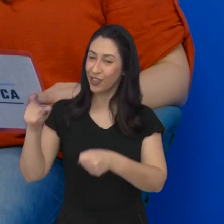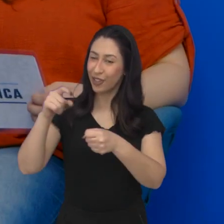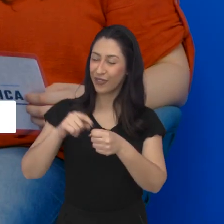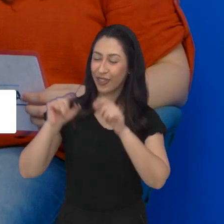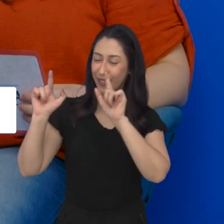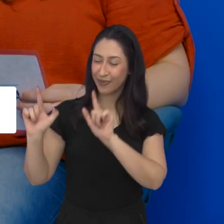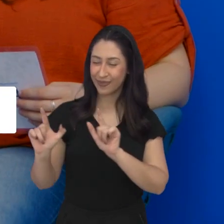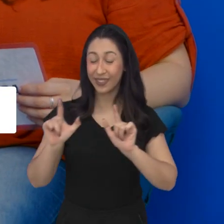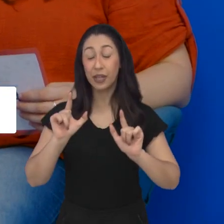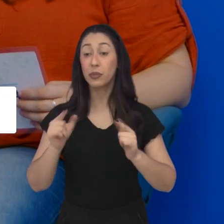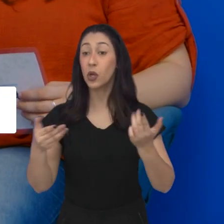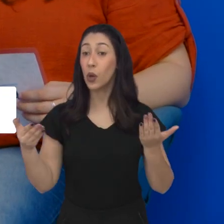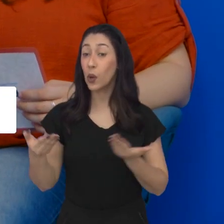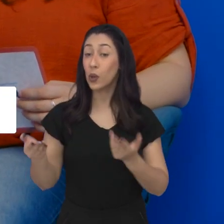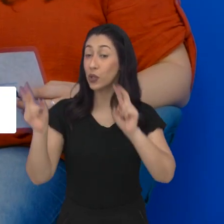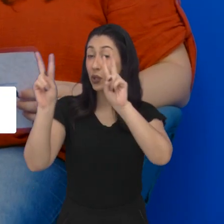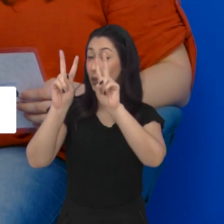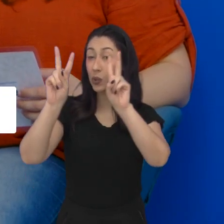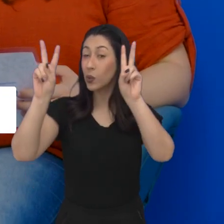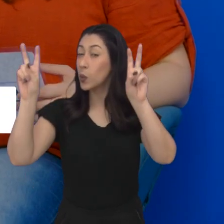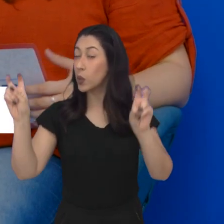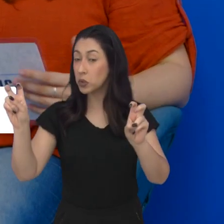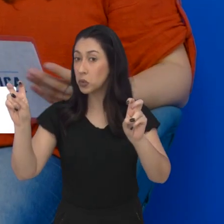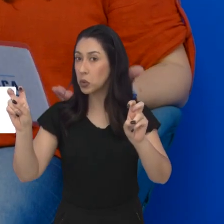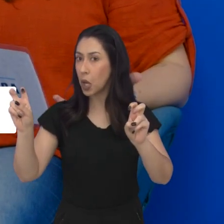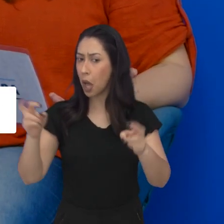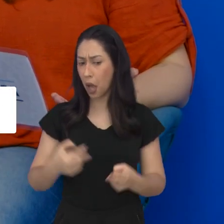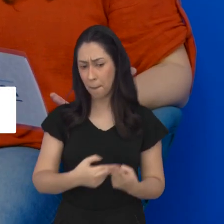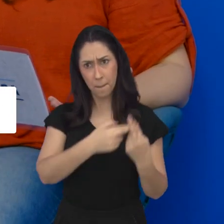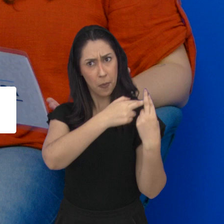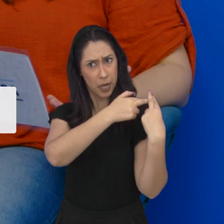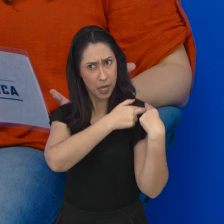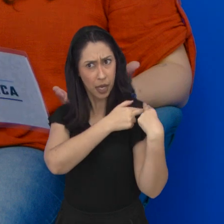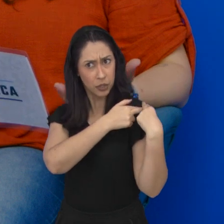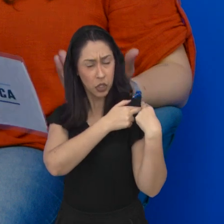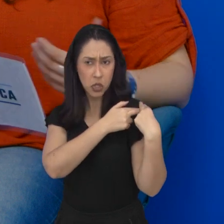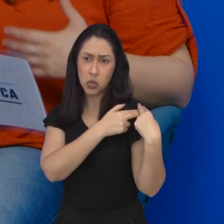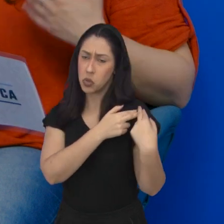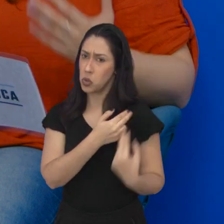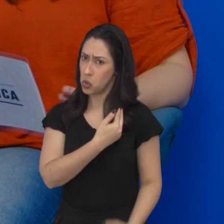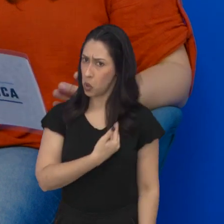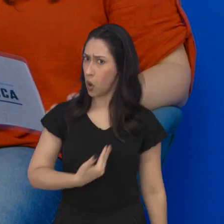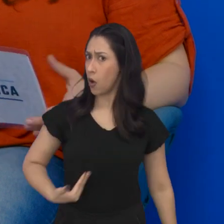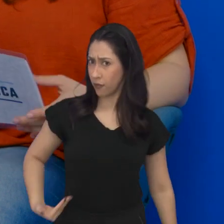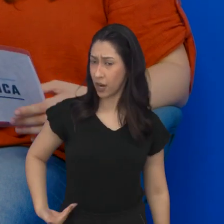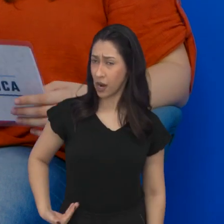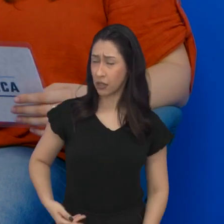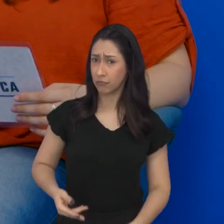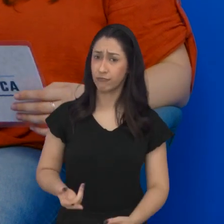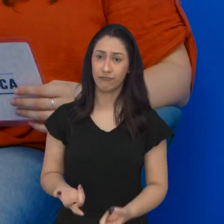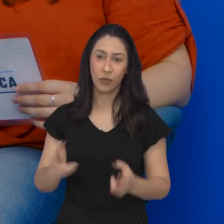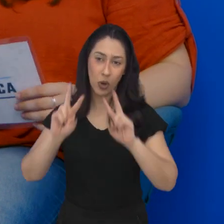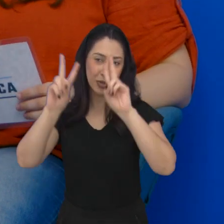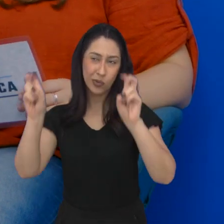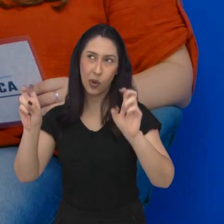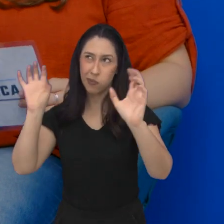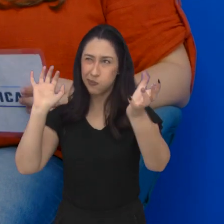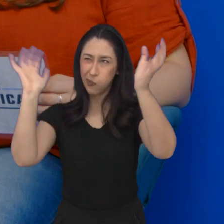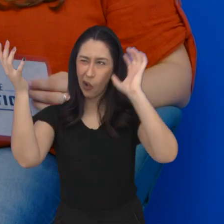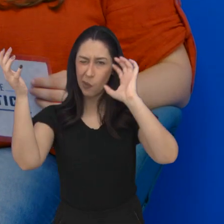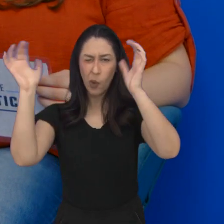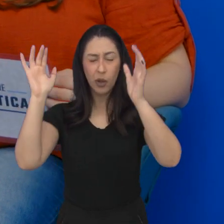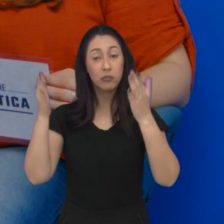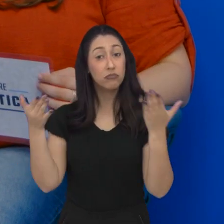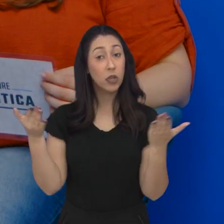Estamos de volta com Sobre Política, hoje falando a respeito do papel do poder público diante do cenário de mudanças climáticas. E agora a gente